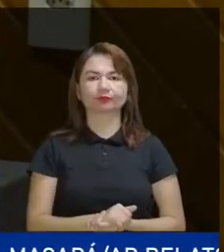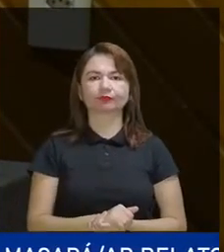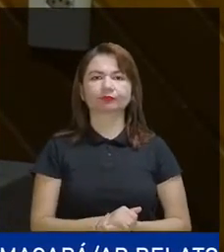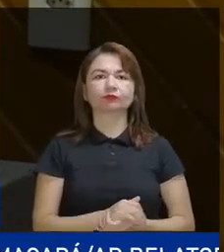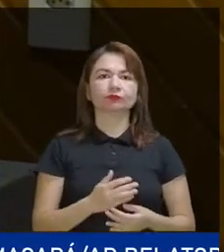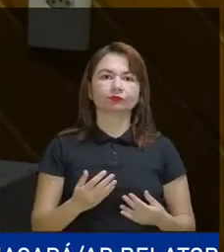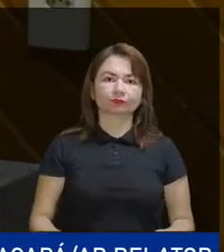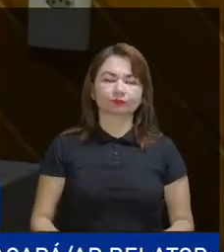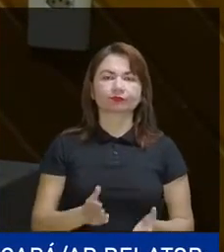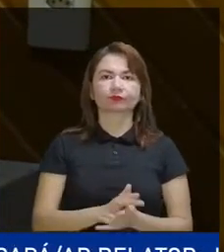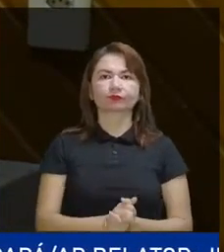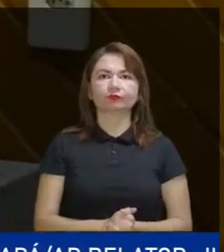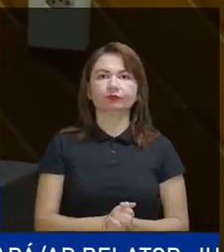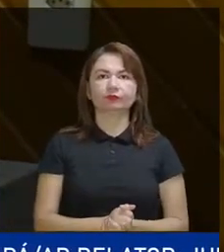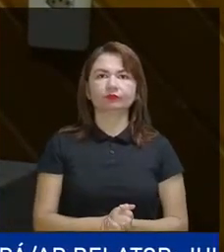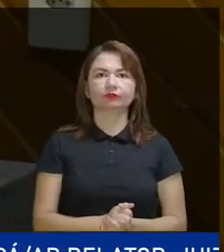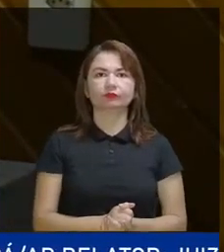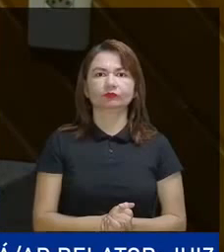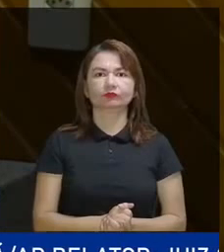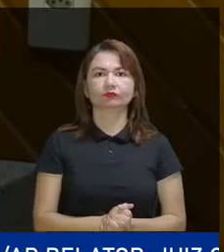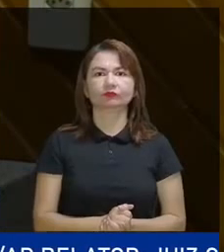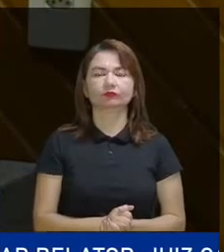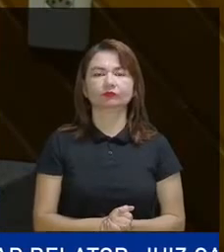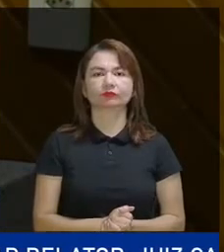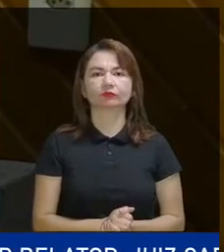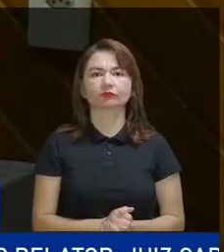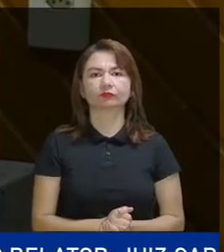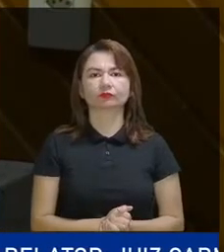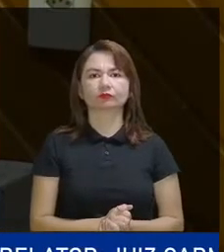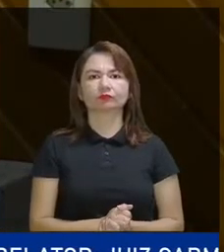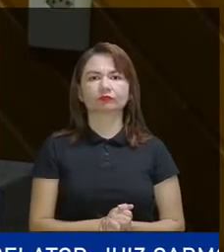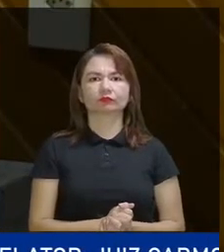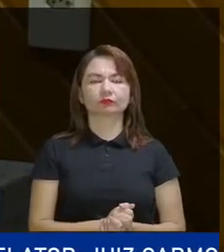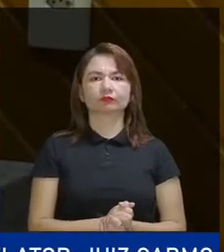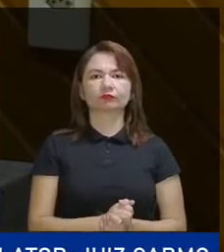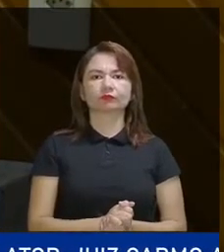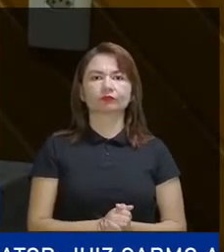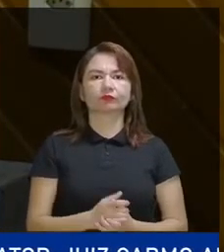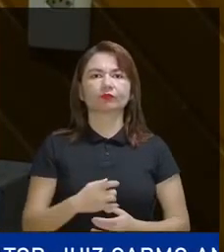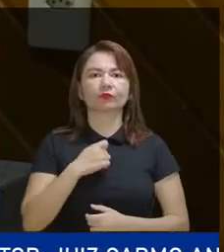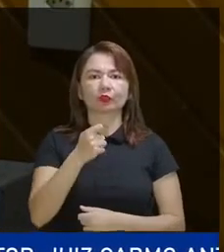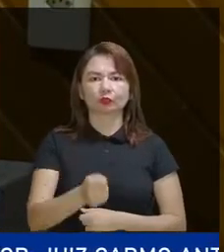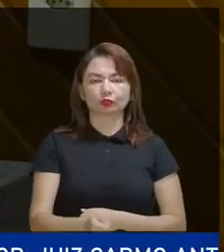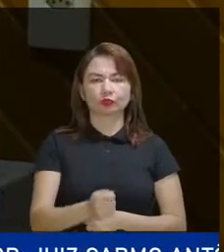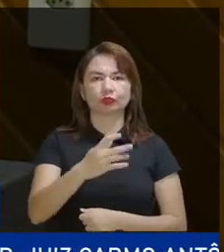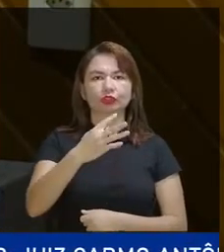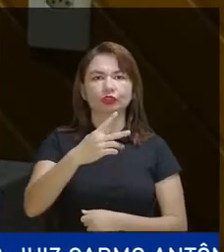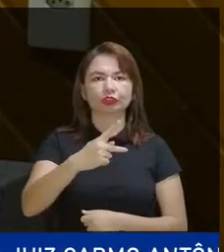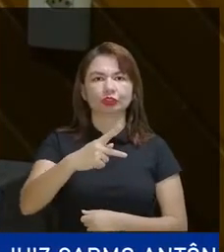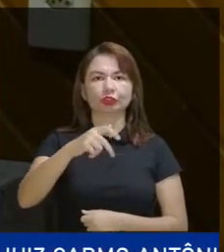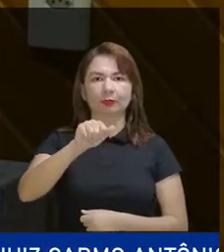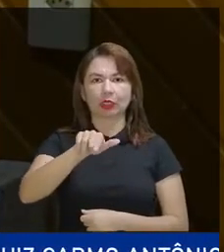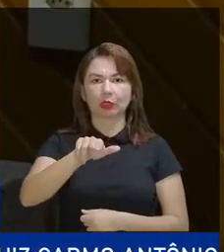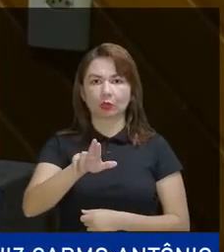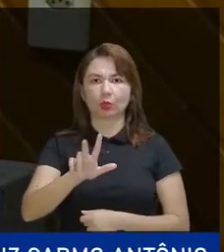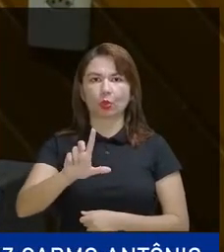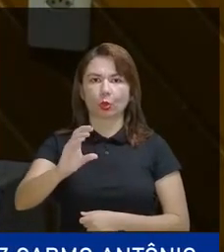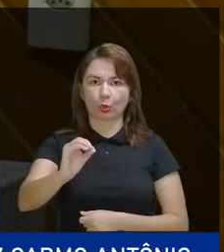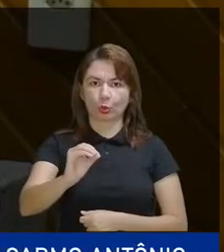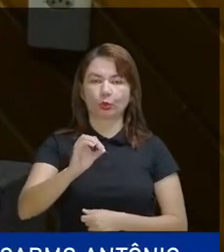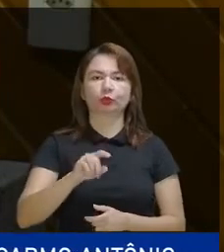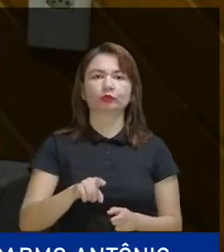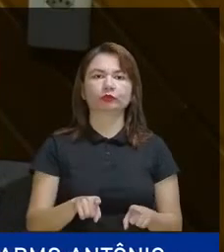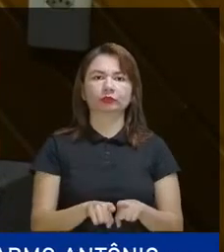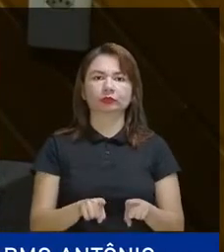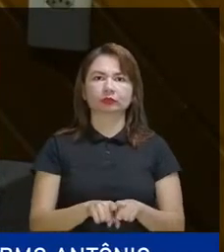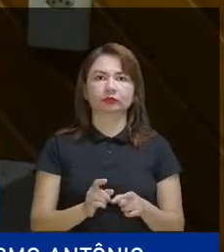E, como também ressaltou o juiz Paulo Madeira, também